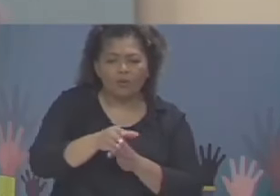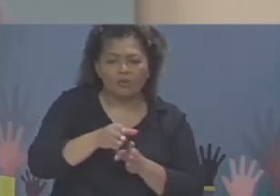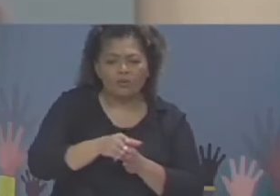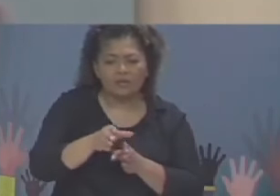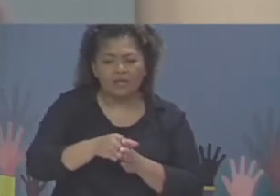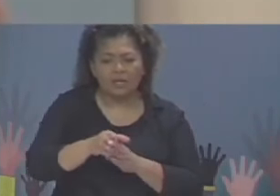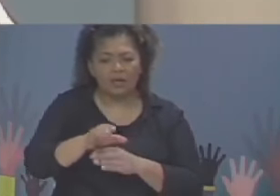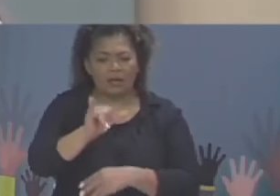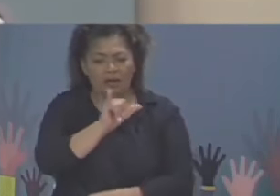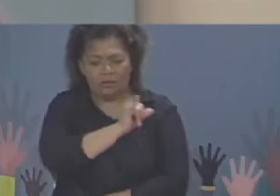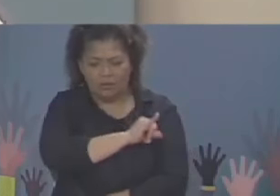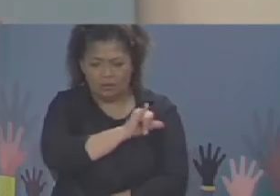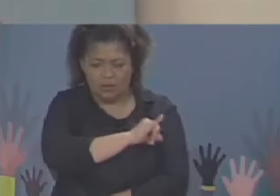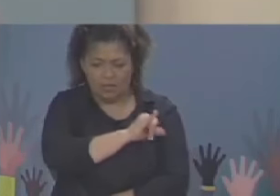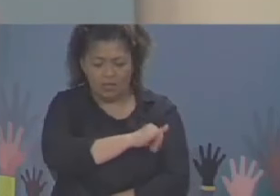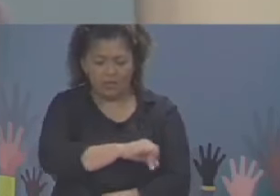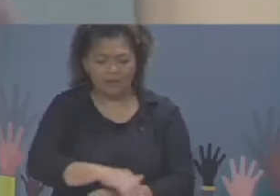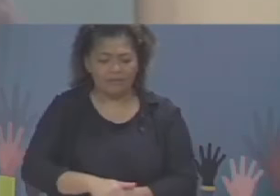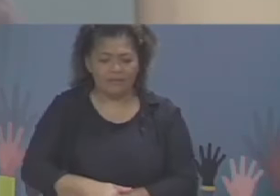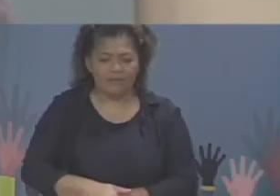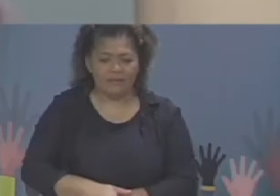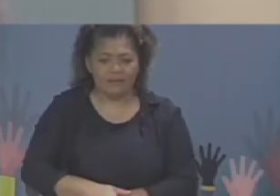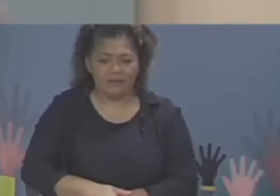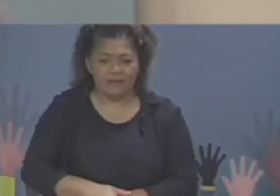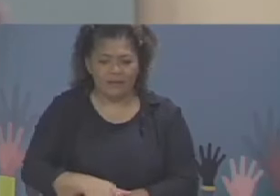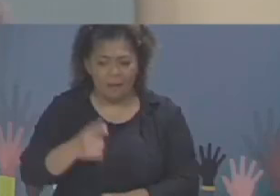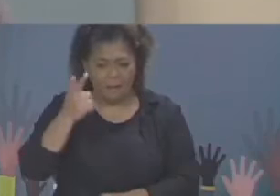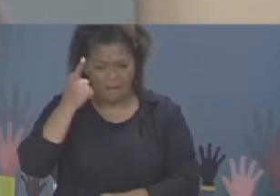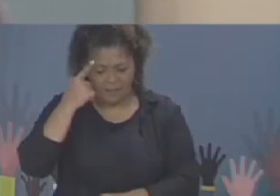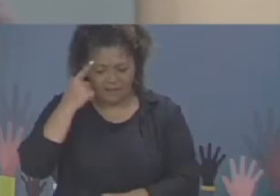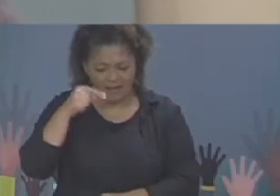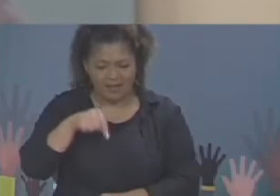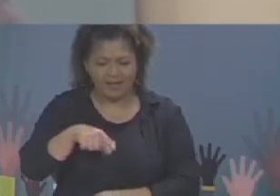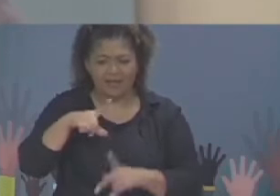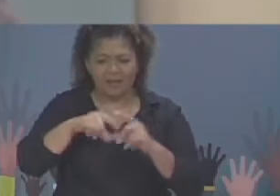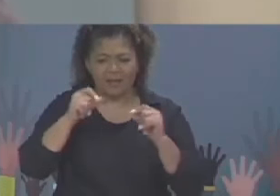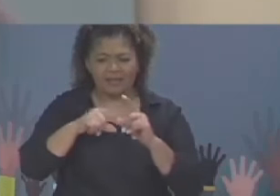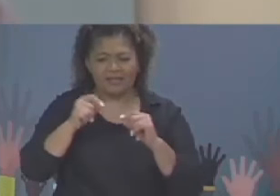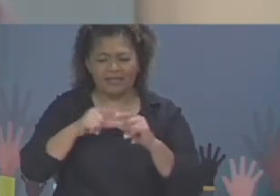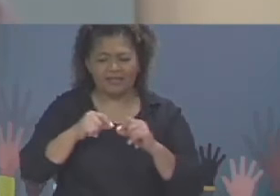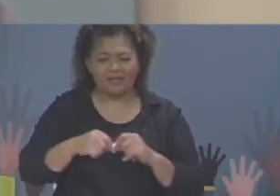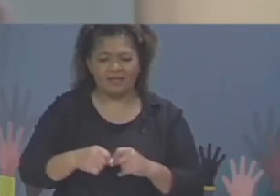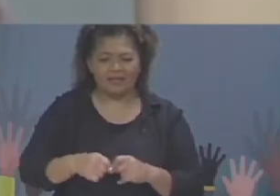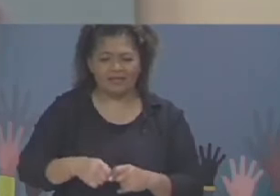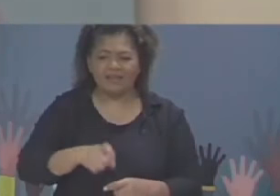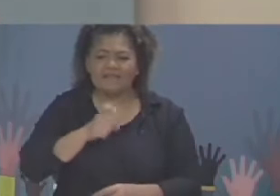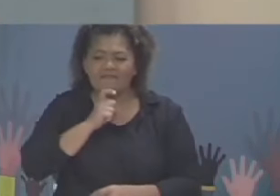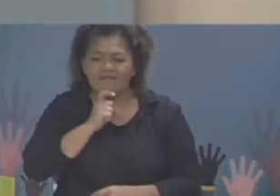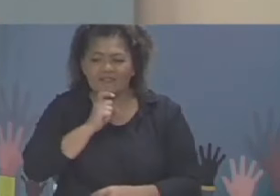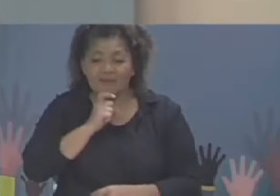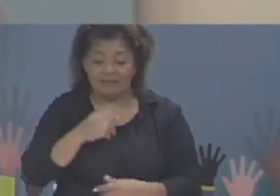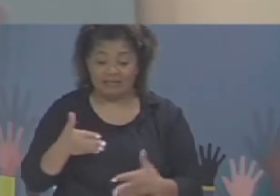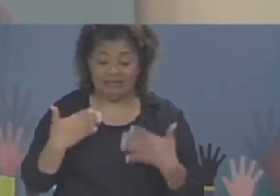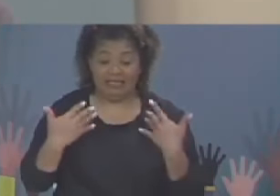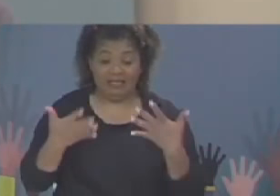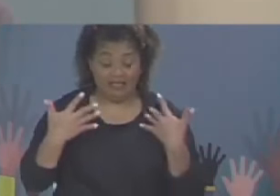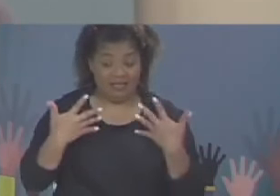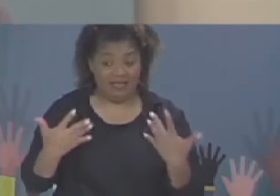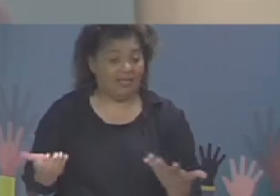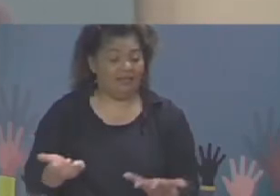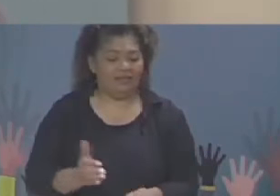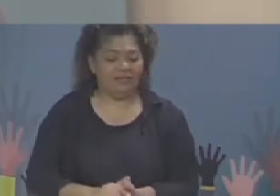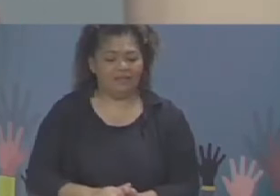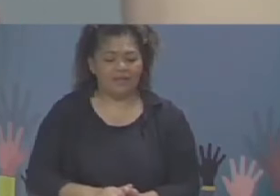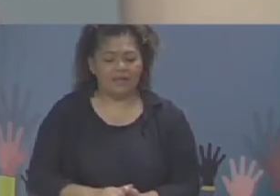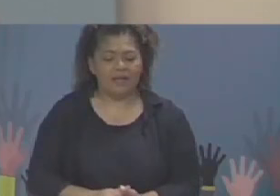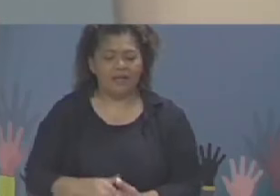Rio de Janeiro, achei que aqui estaria um pouquinho mais frio, não estava, está super quente. Eu vim do Rio de Janeiro e